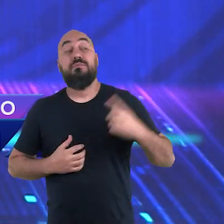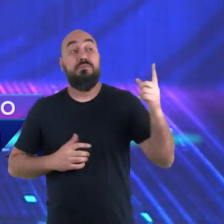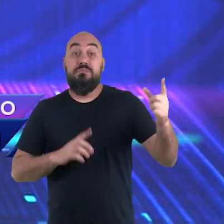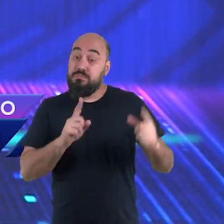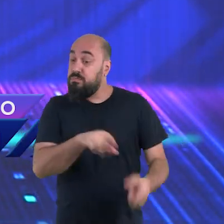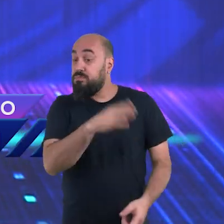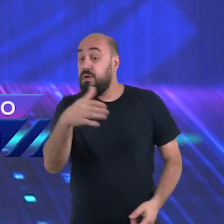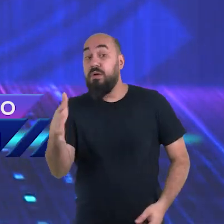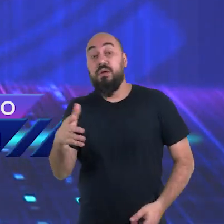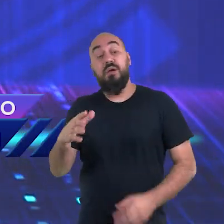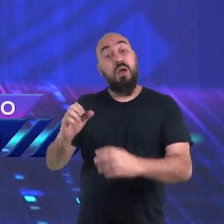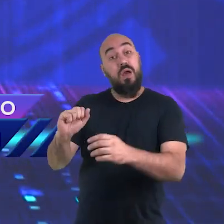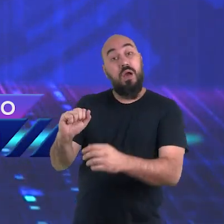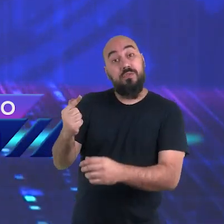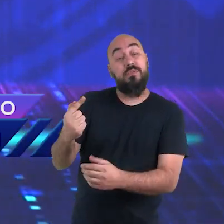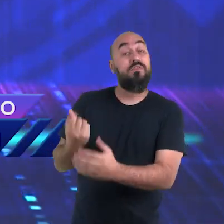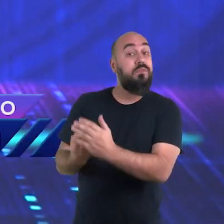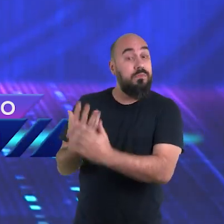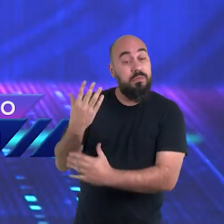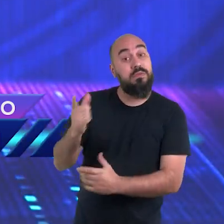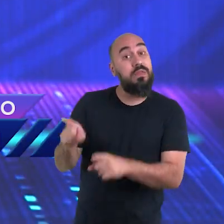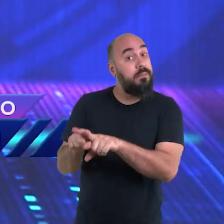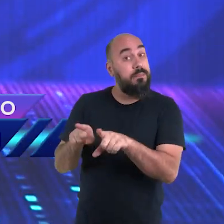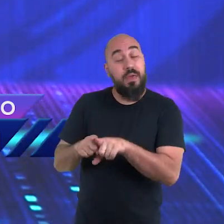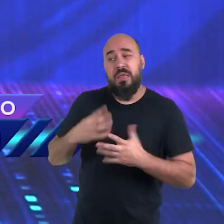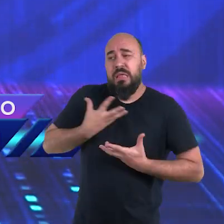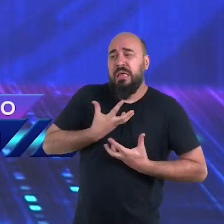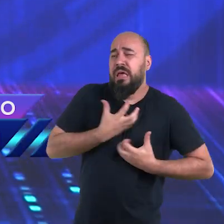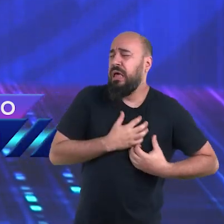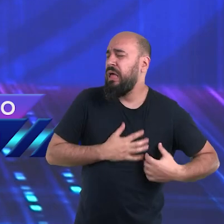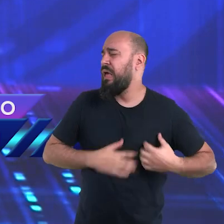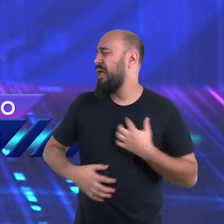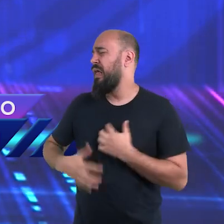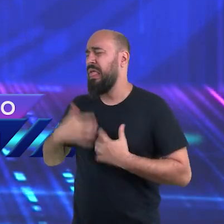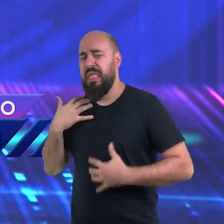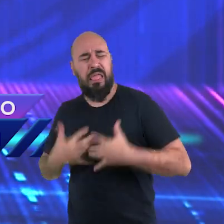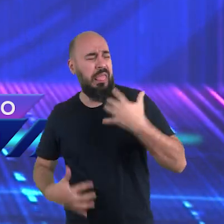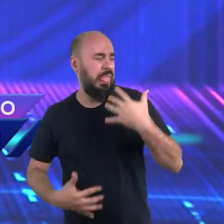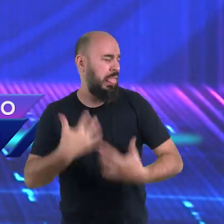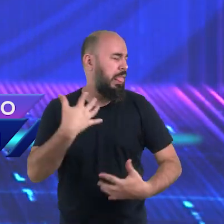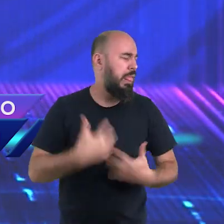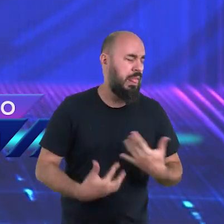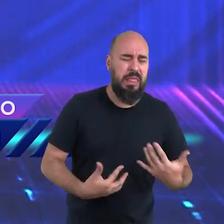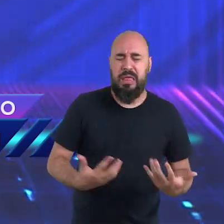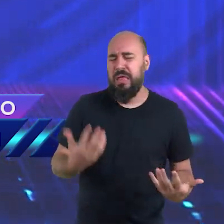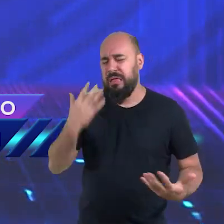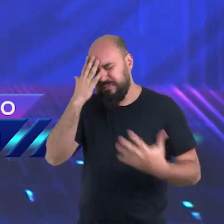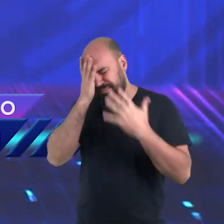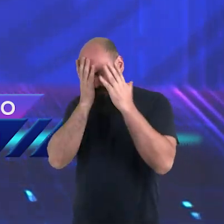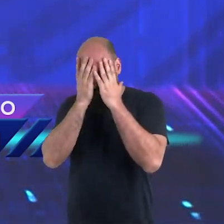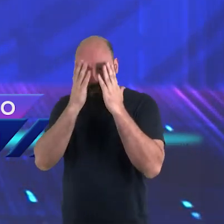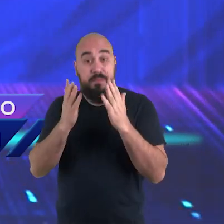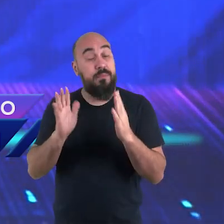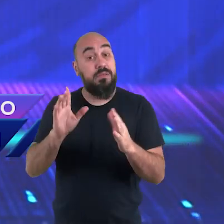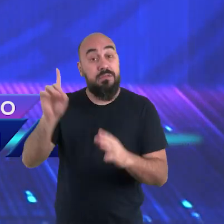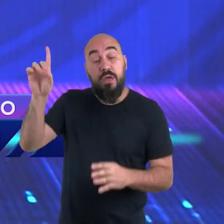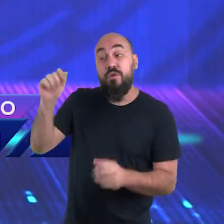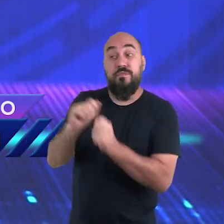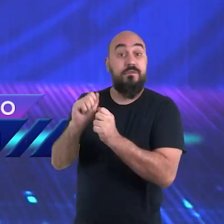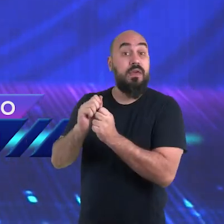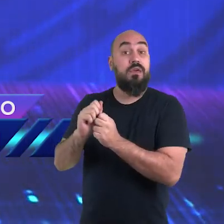bíblicas que não estavam sendo pregadas ou ensinadas. Deus levanta um movimento de restauração da